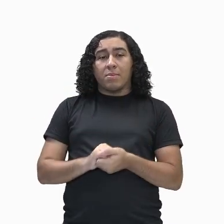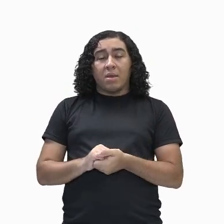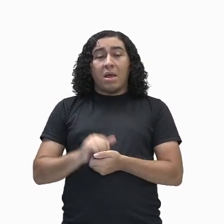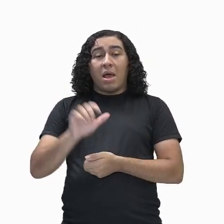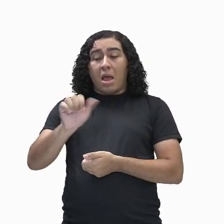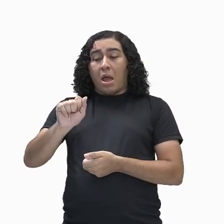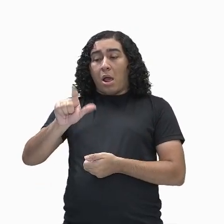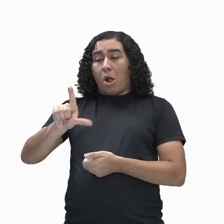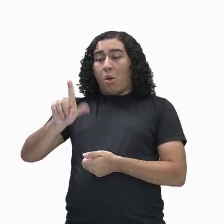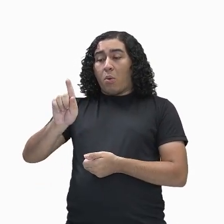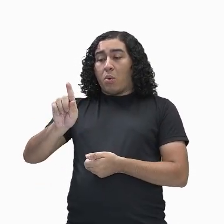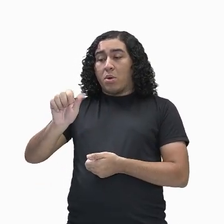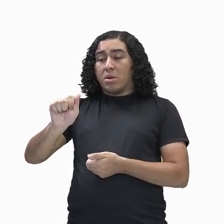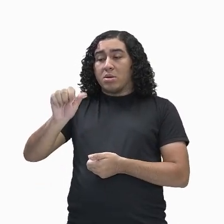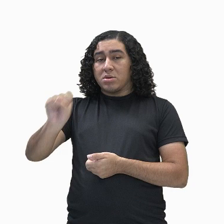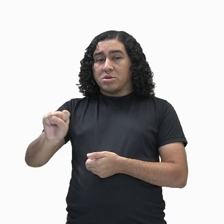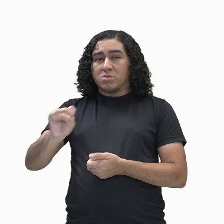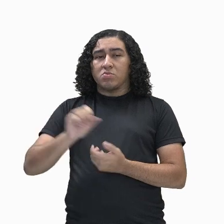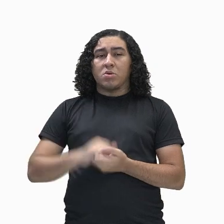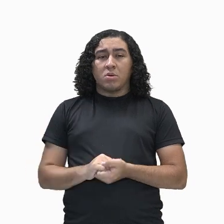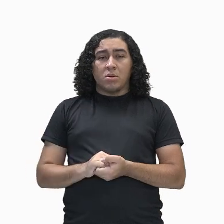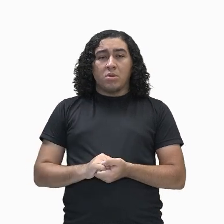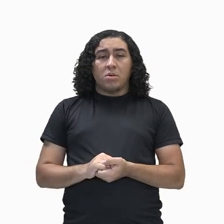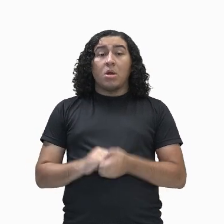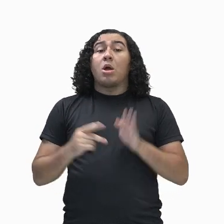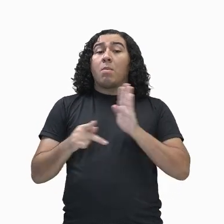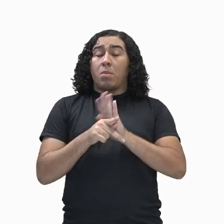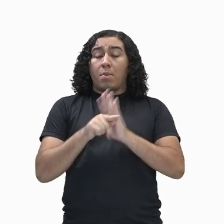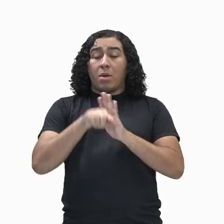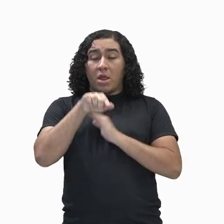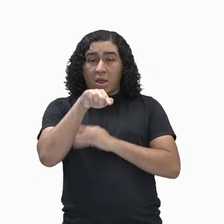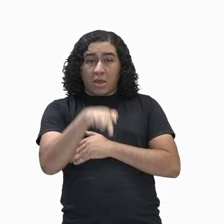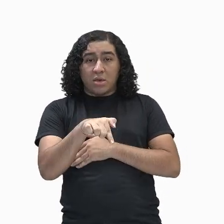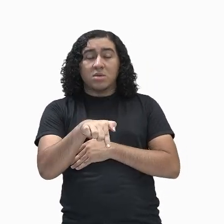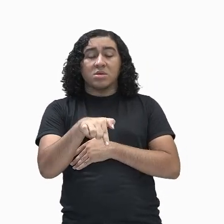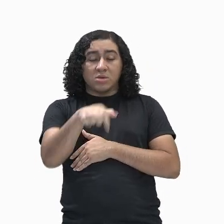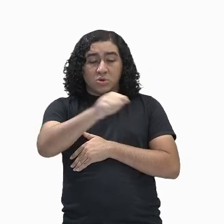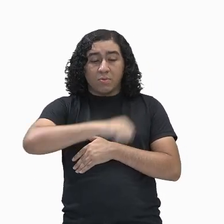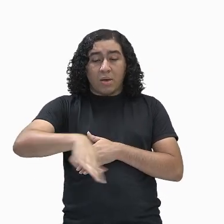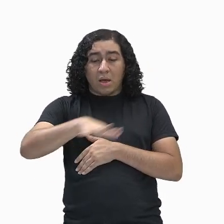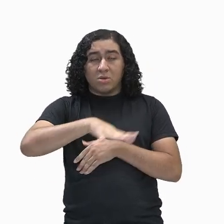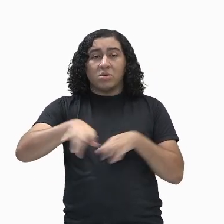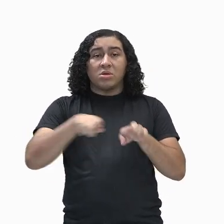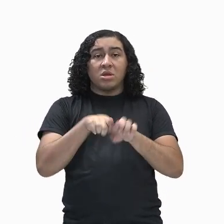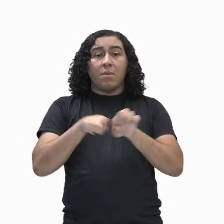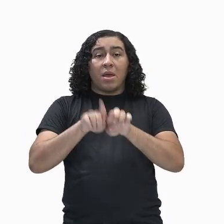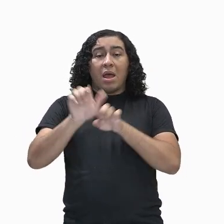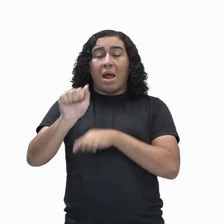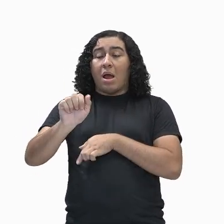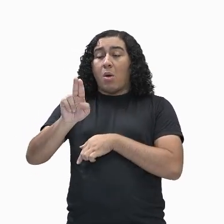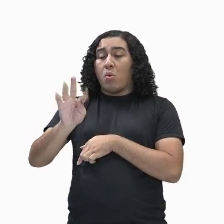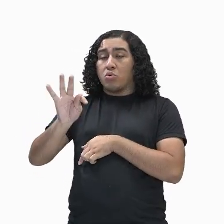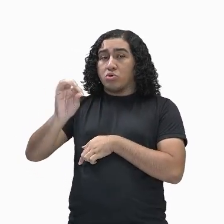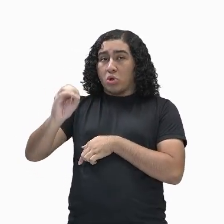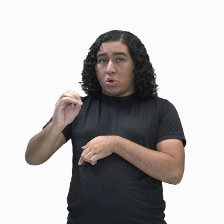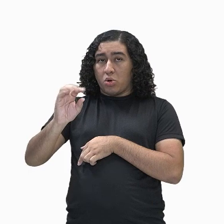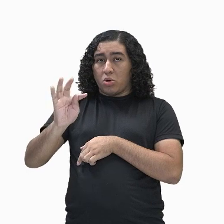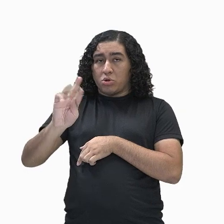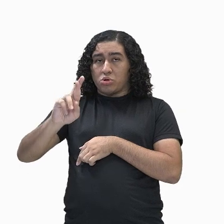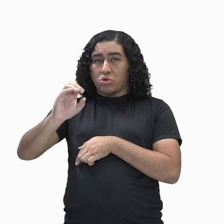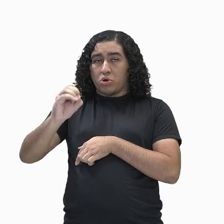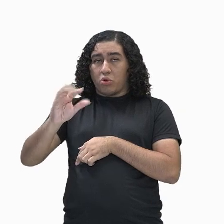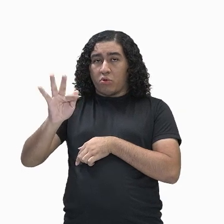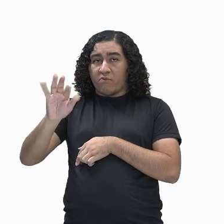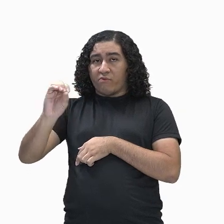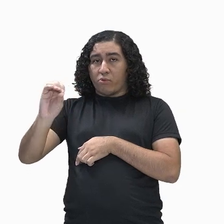algas. Então, as algas, elas fazem parte do reino protista e elas são seres autótrofos, certo?